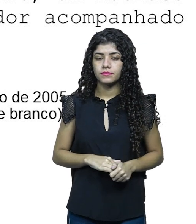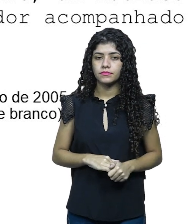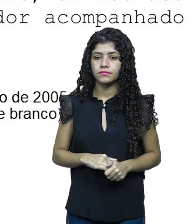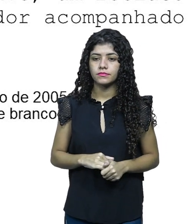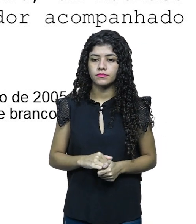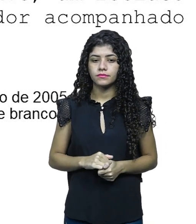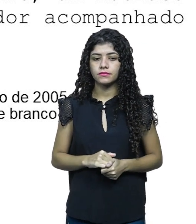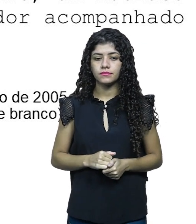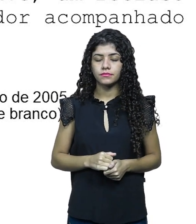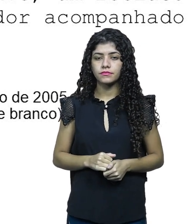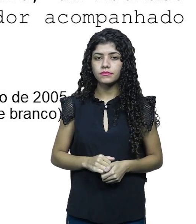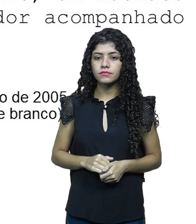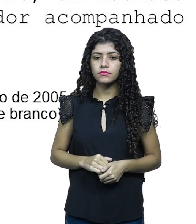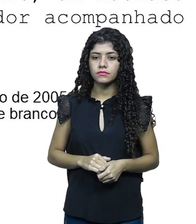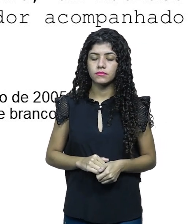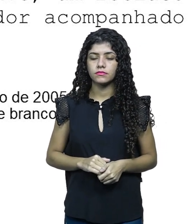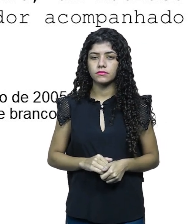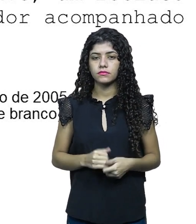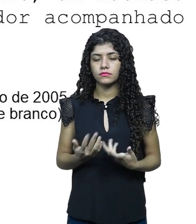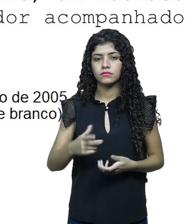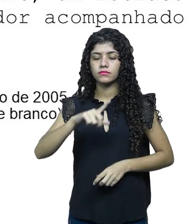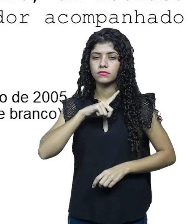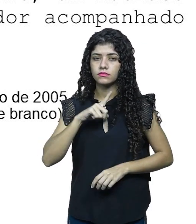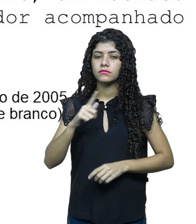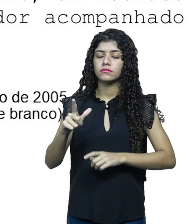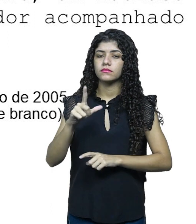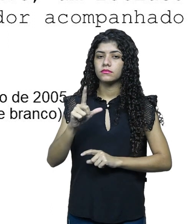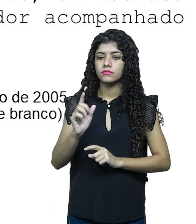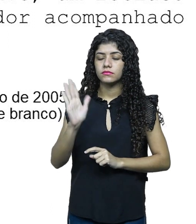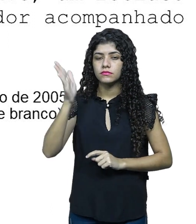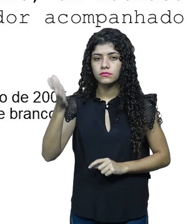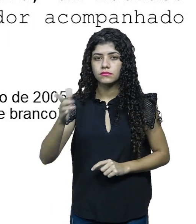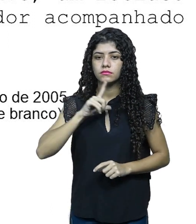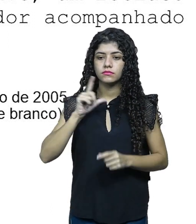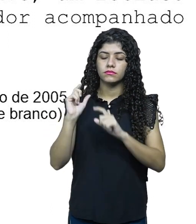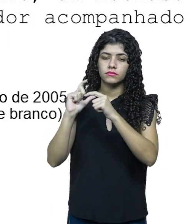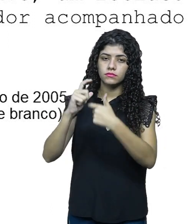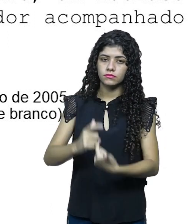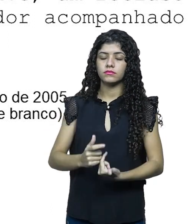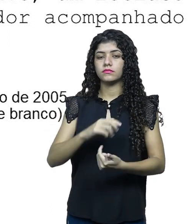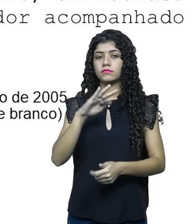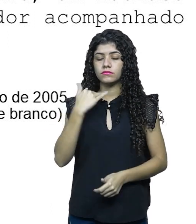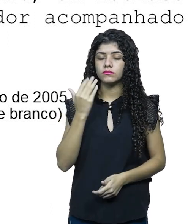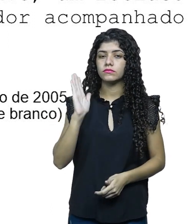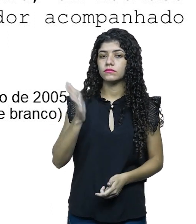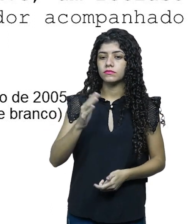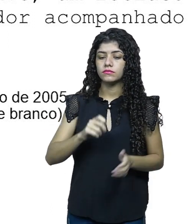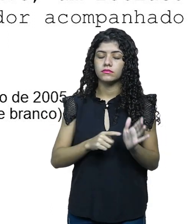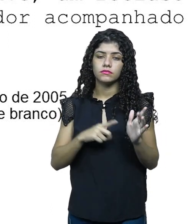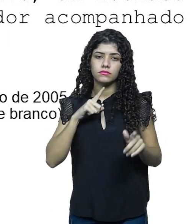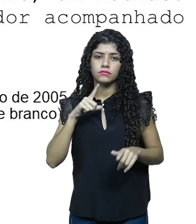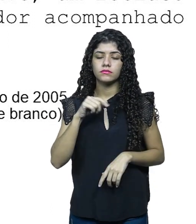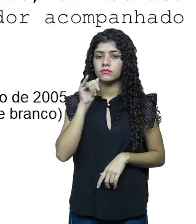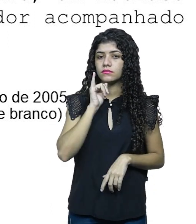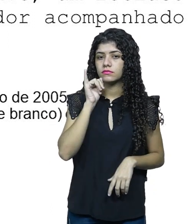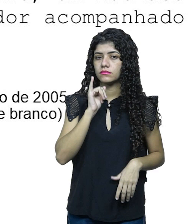Paulo II, mesmo que já no contexto do seu falecimento. E aí, outros exemplos,